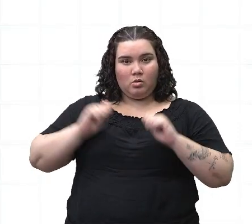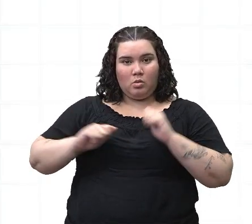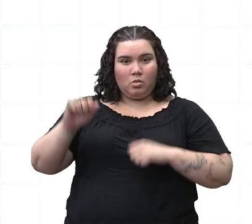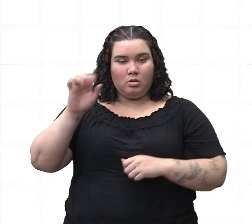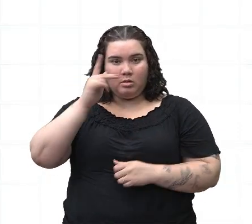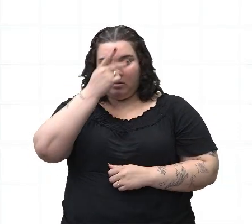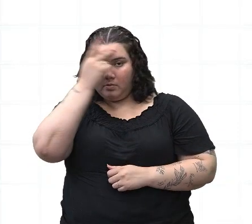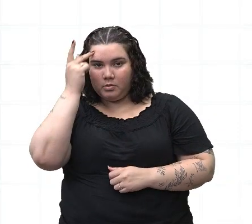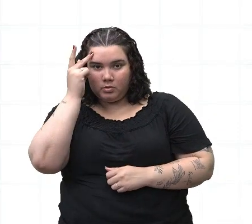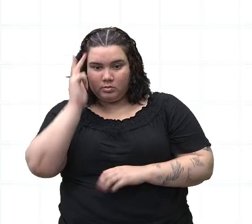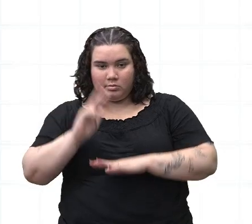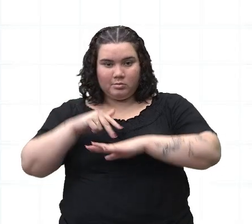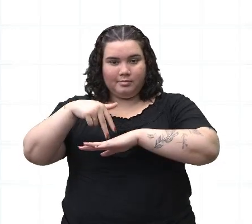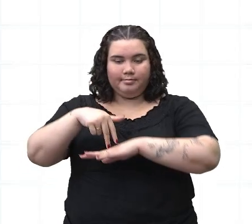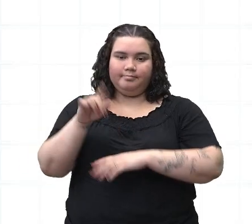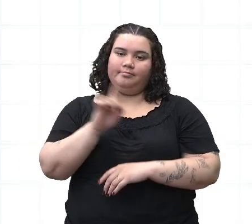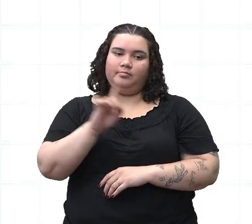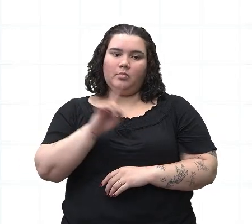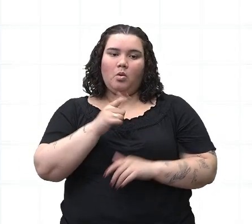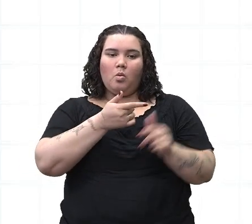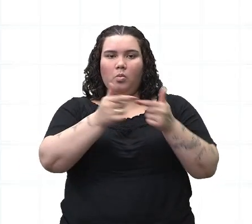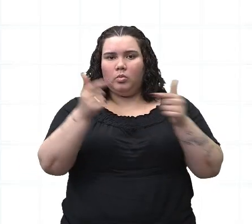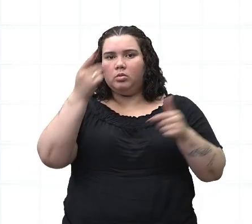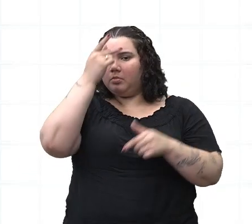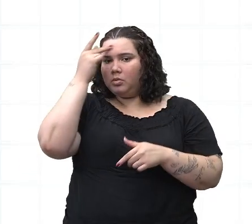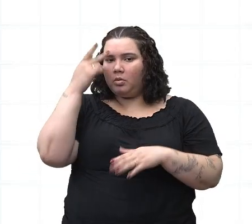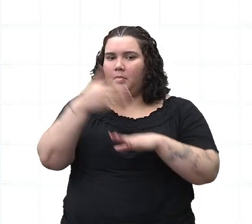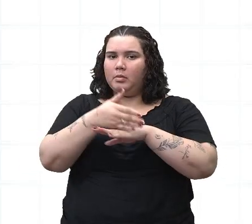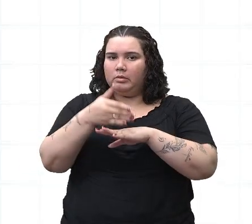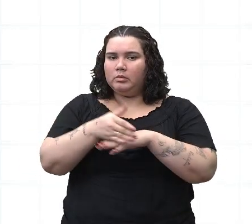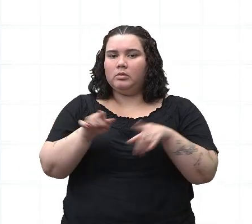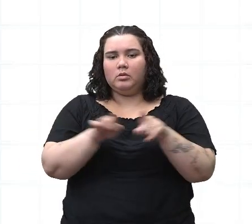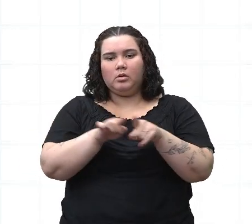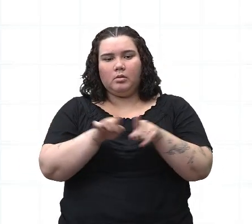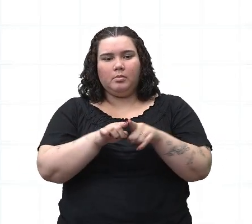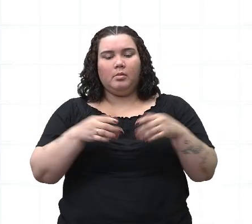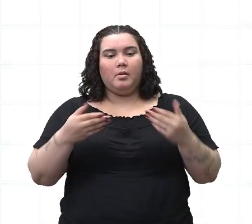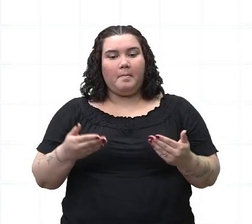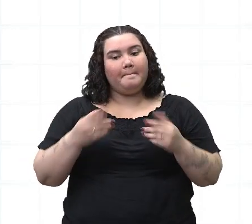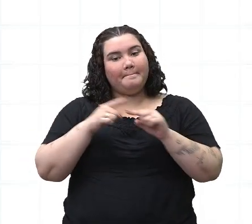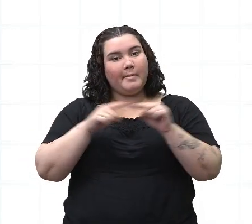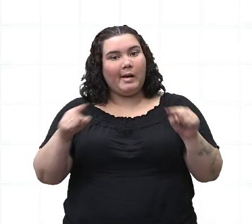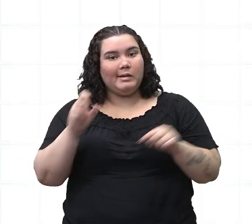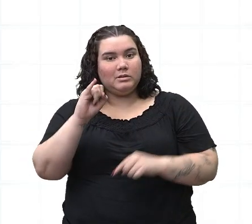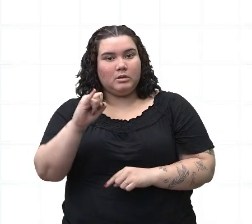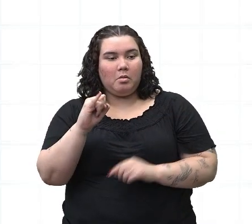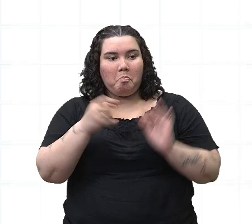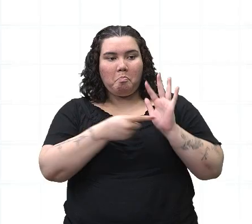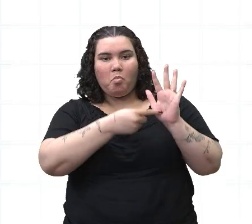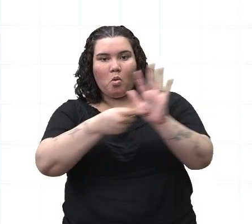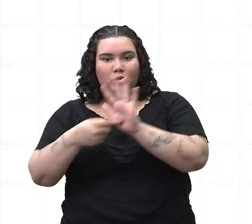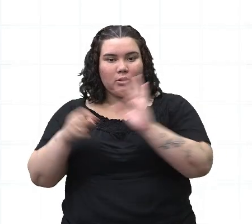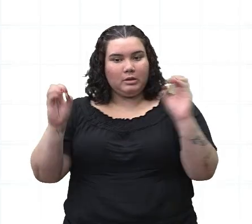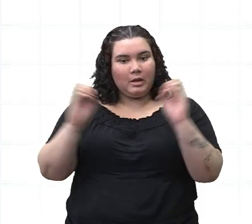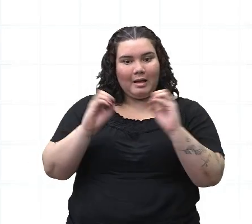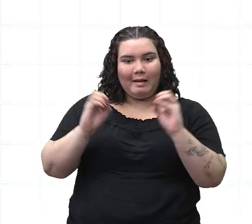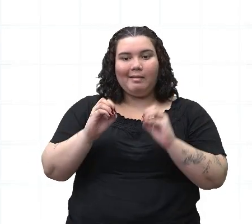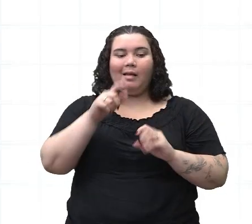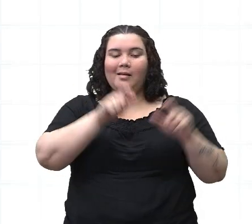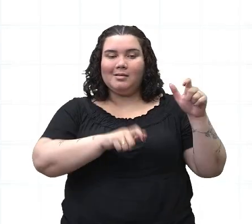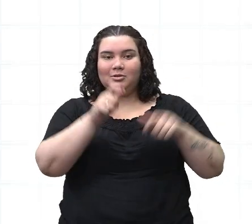atores que aparecem no palco. Outras pessoas também participam de uma peça. E mesmo que não apareçam,